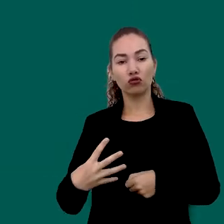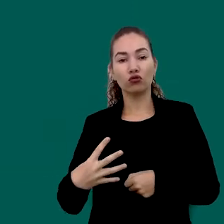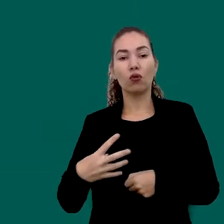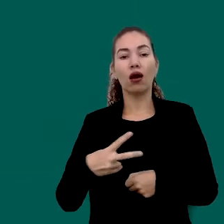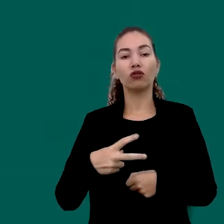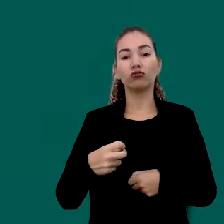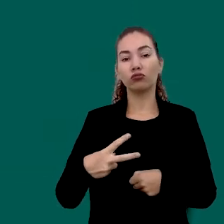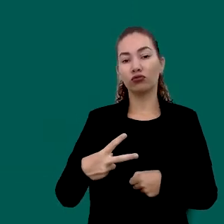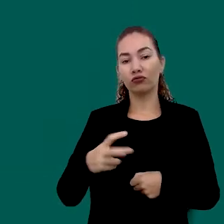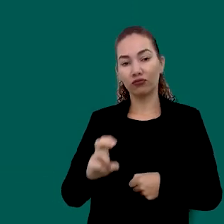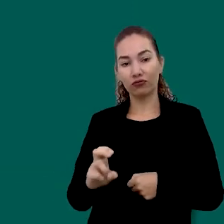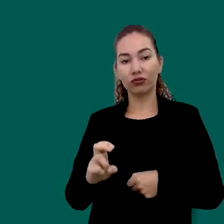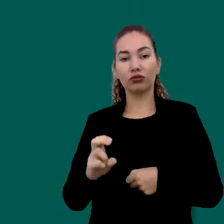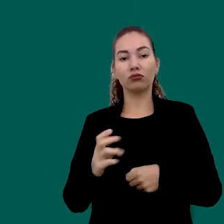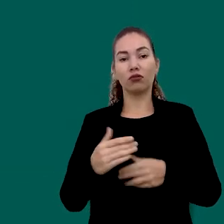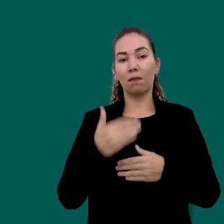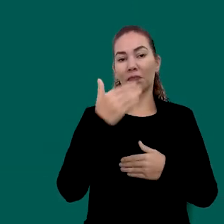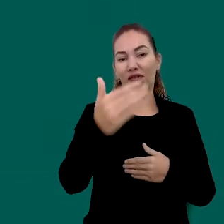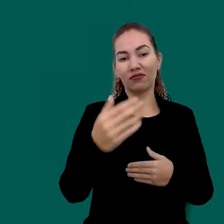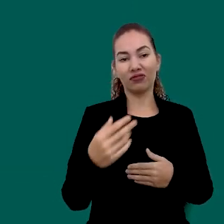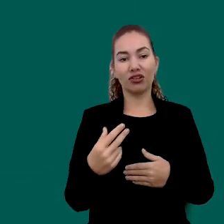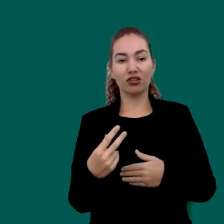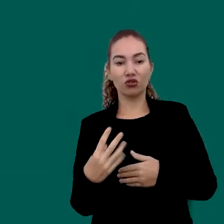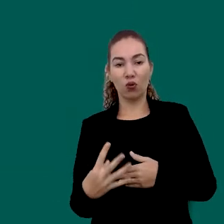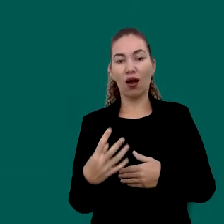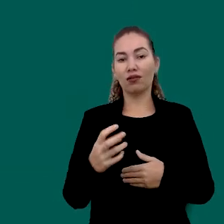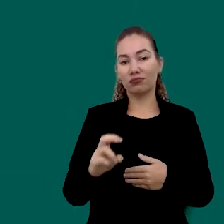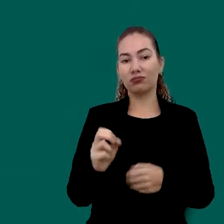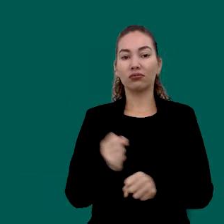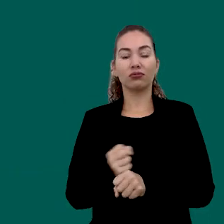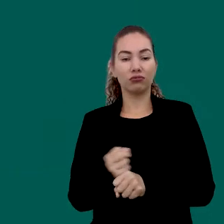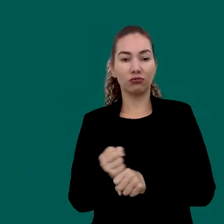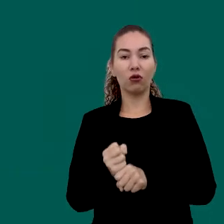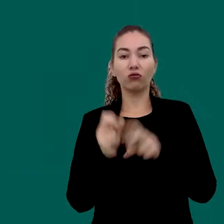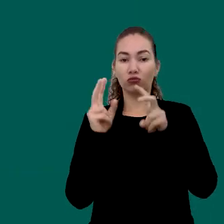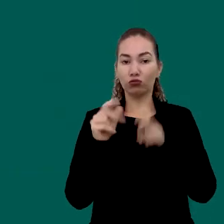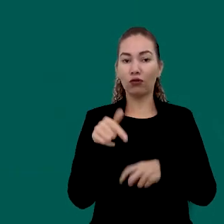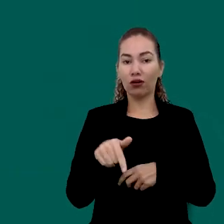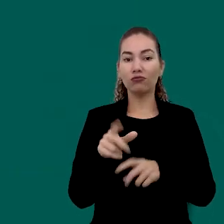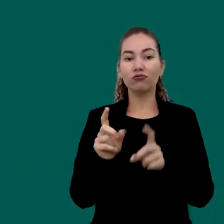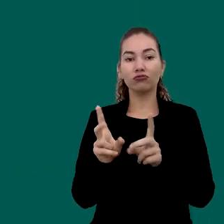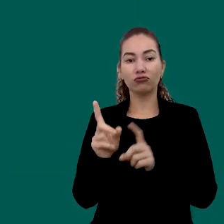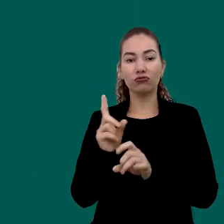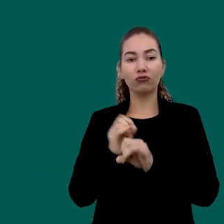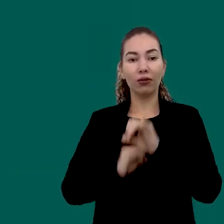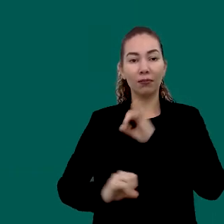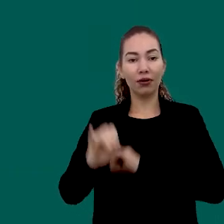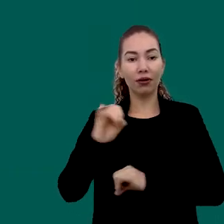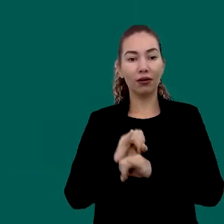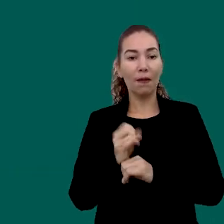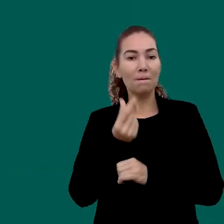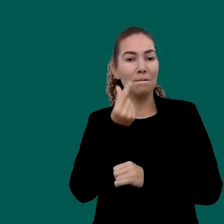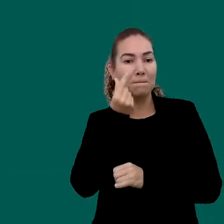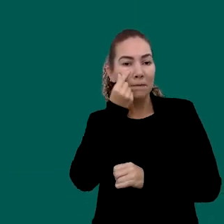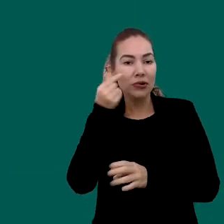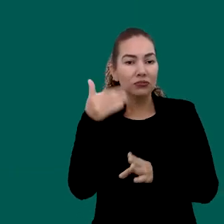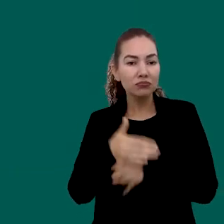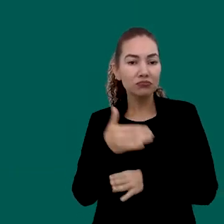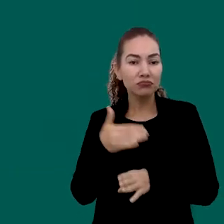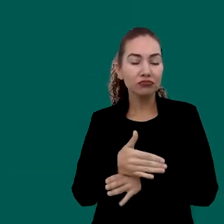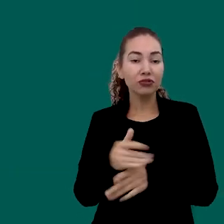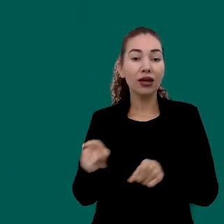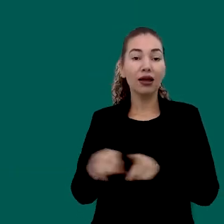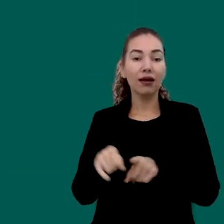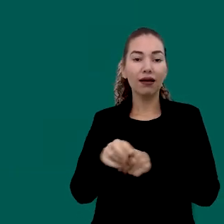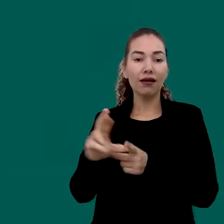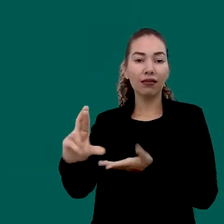para frente, daqui 4, 5 anos, a questão do e-commerce ele está se tornando muito presente e até mesmo o faturamento